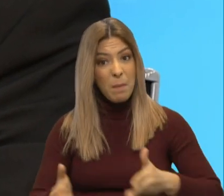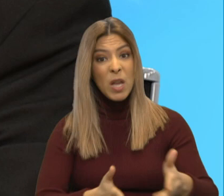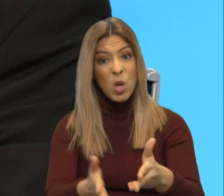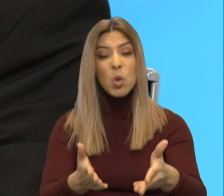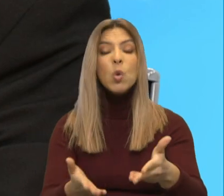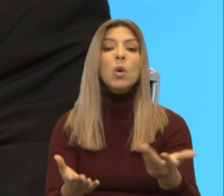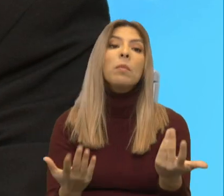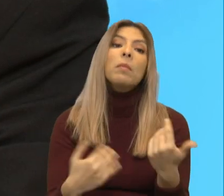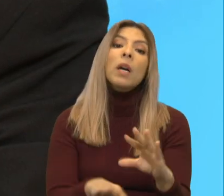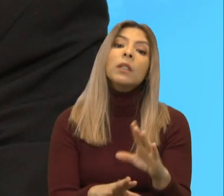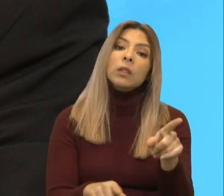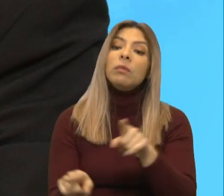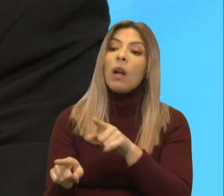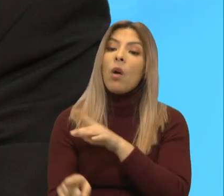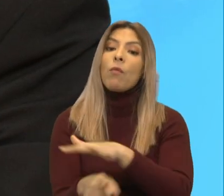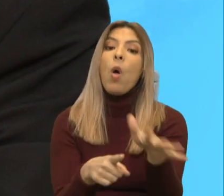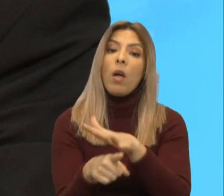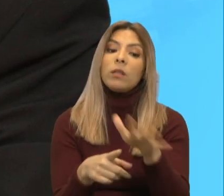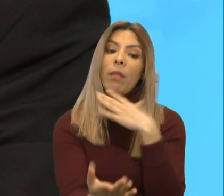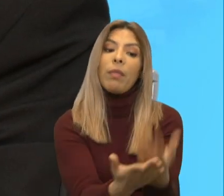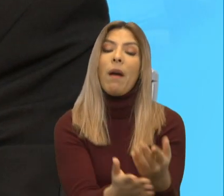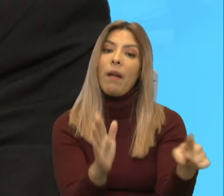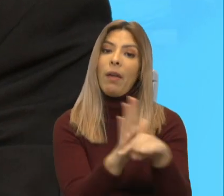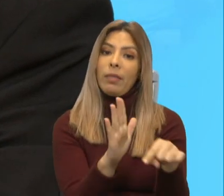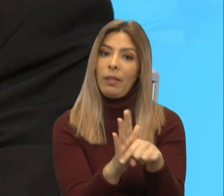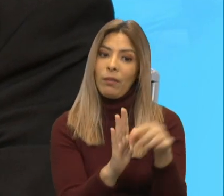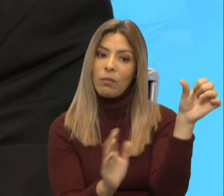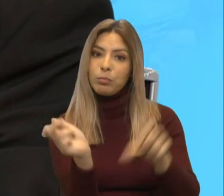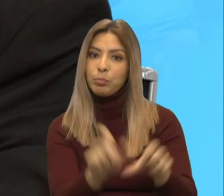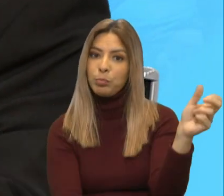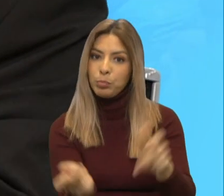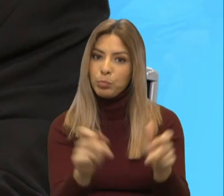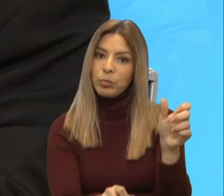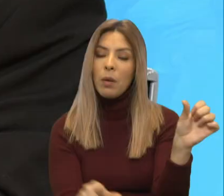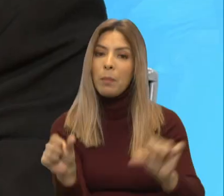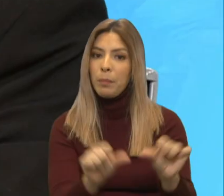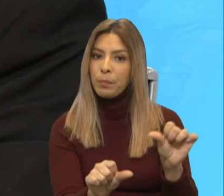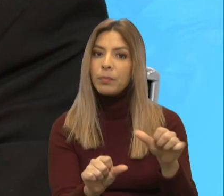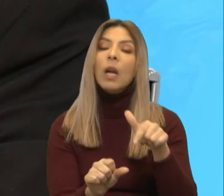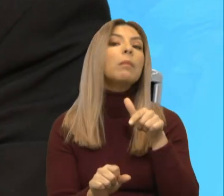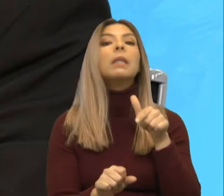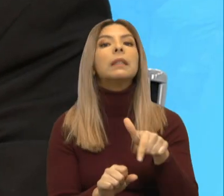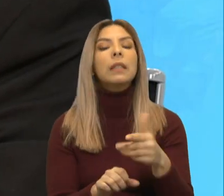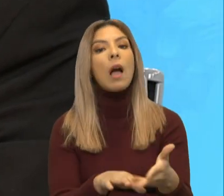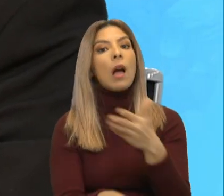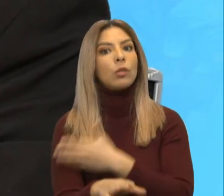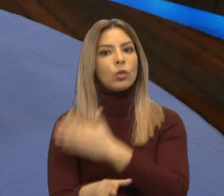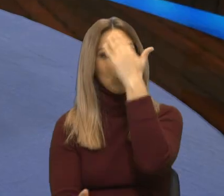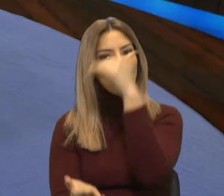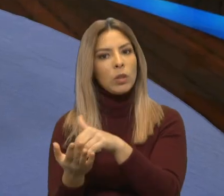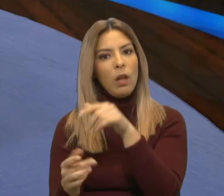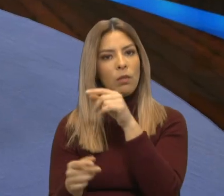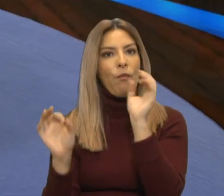essa possibilidade, né? Logo a seguir a publicação, ou ainda antes da publicação dos resultados finais. E foi o